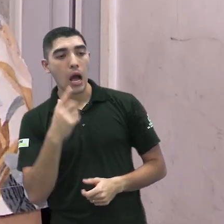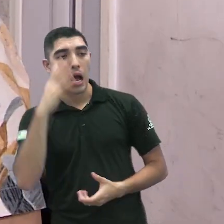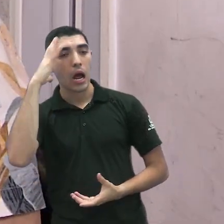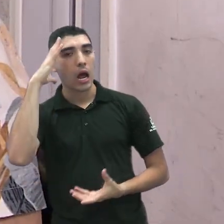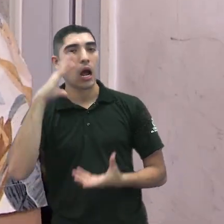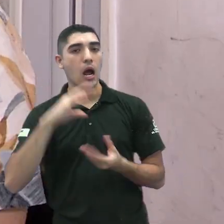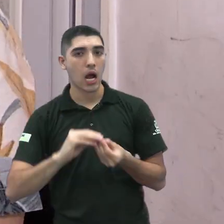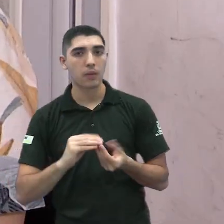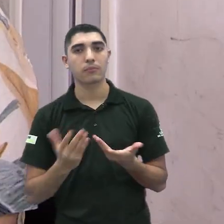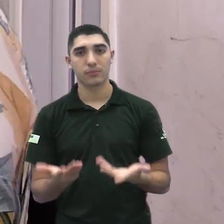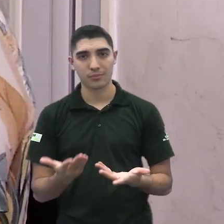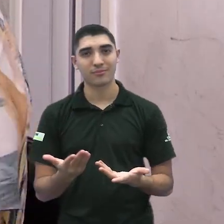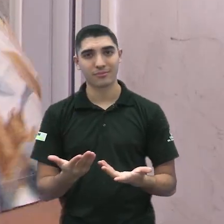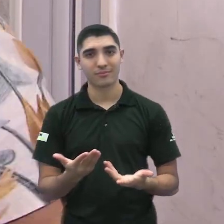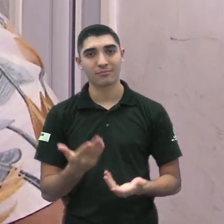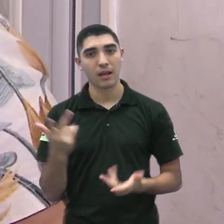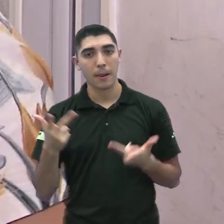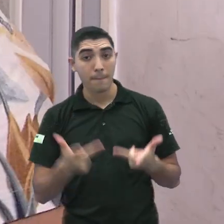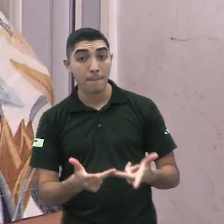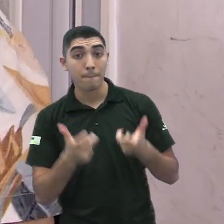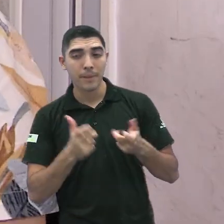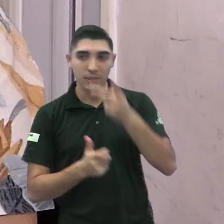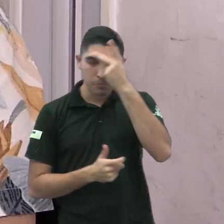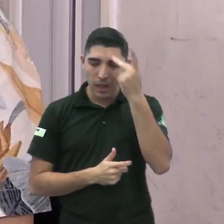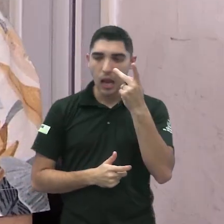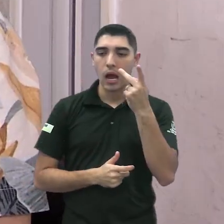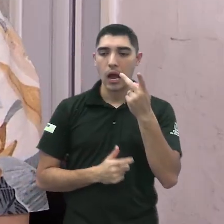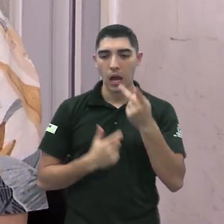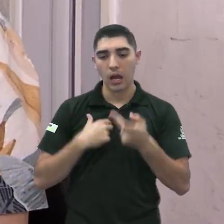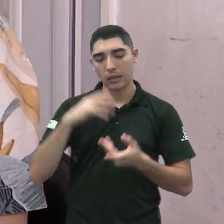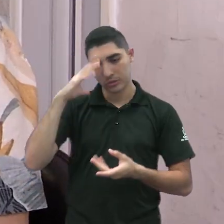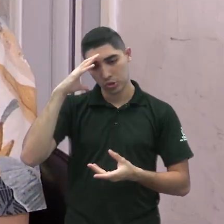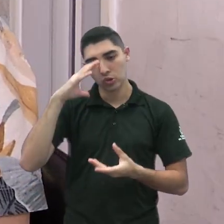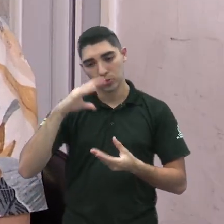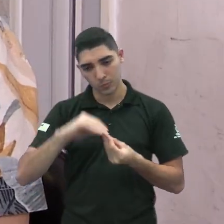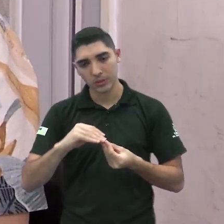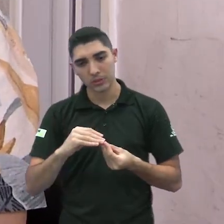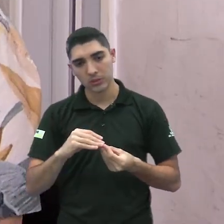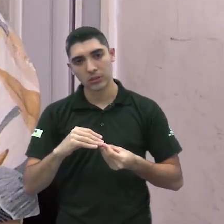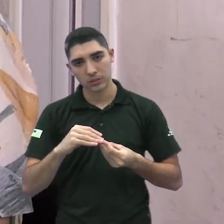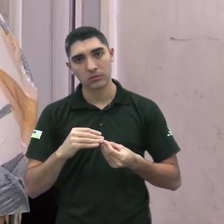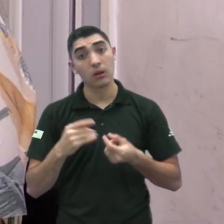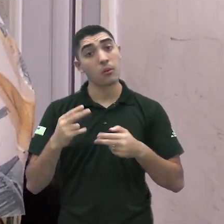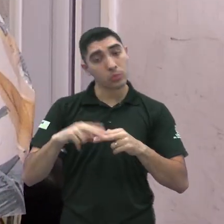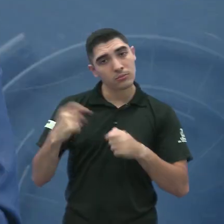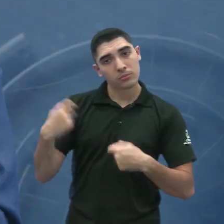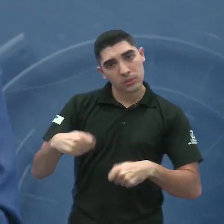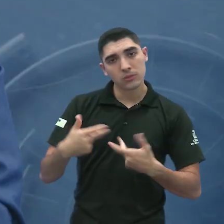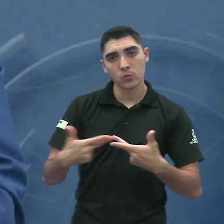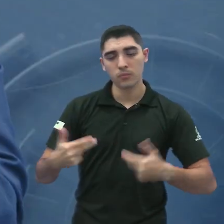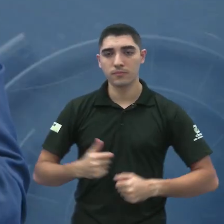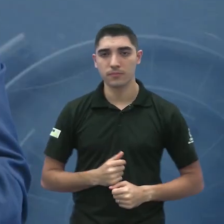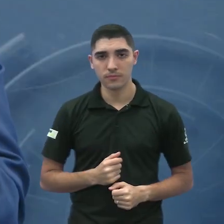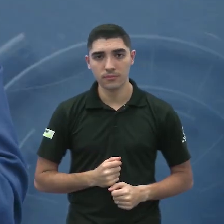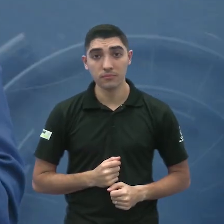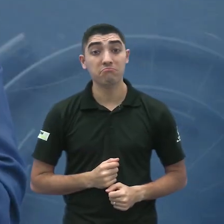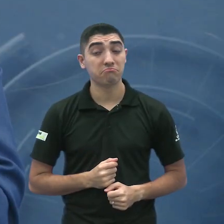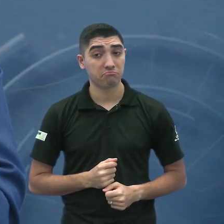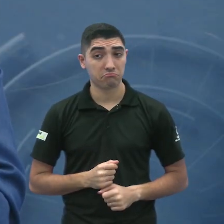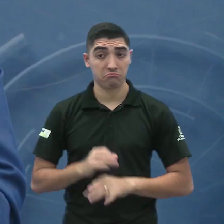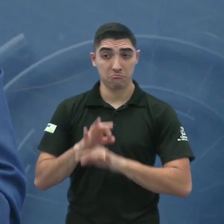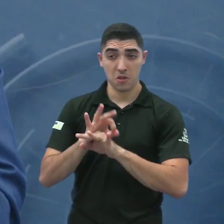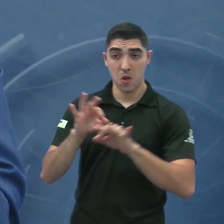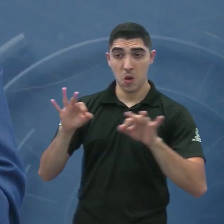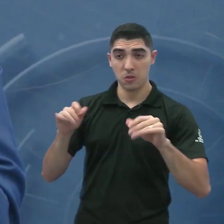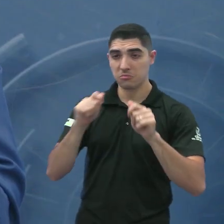fazendo isso. Enfim, ela acaba ajudando as pessoas a compreenderem por que a gente precisa de certas coisas. Excelente